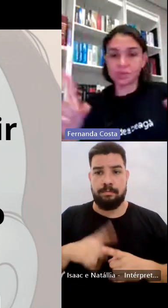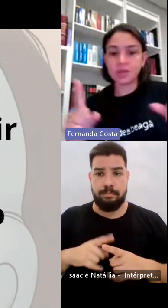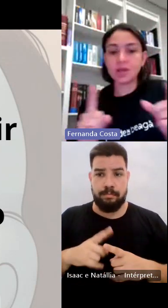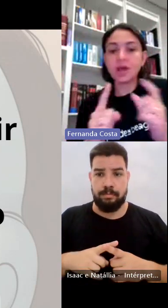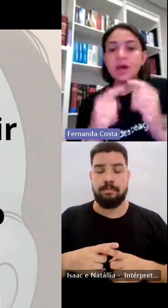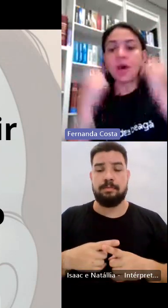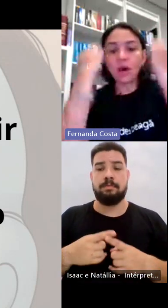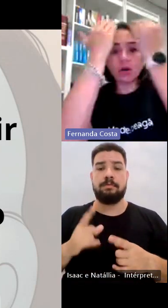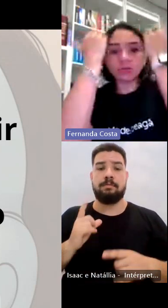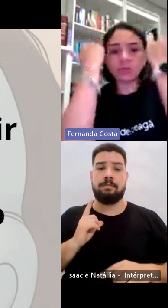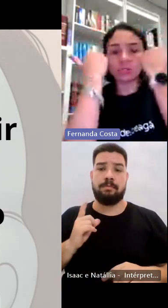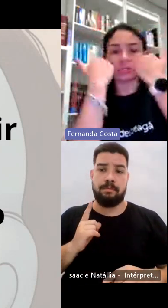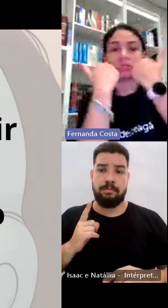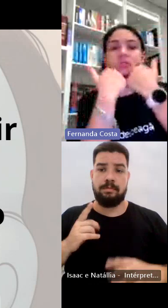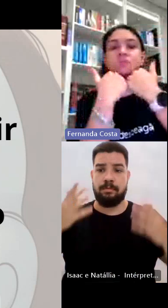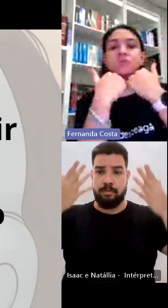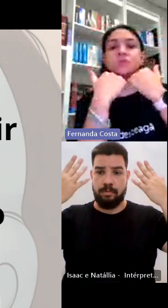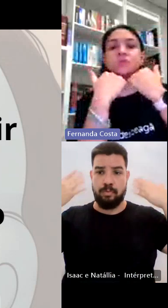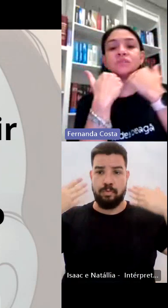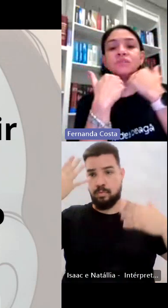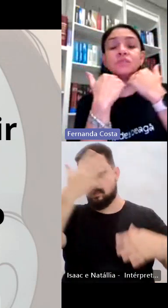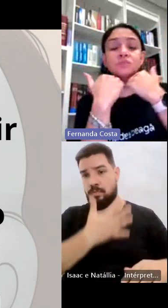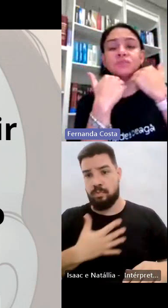meus órgãos,